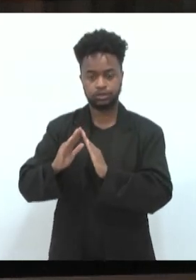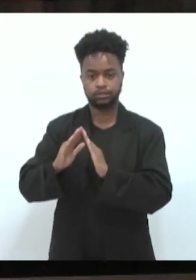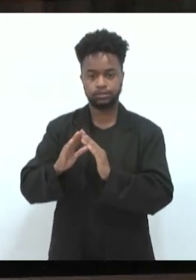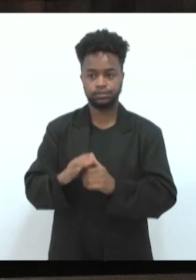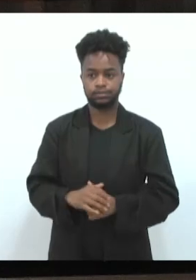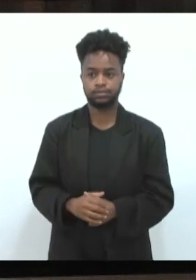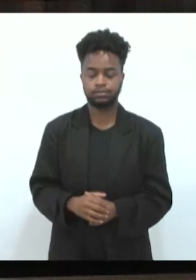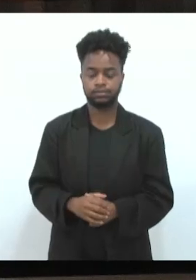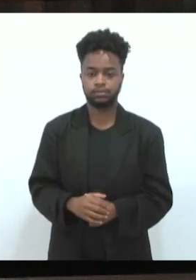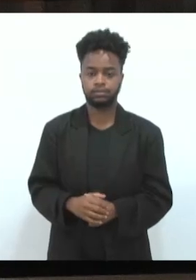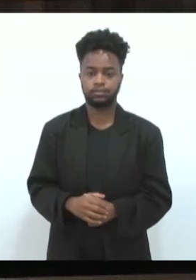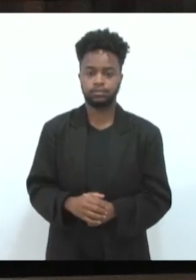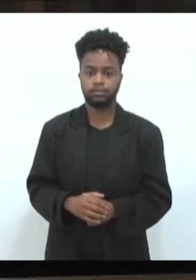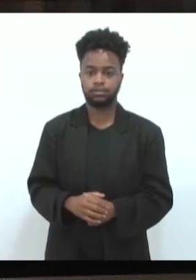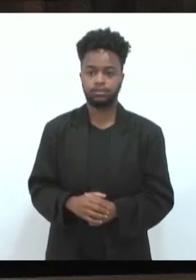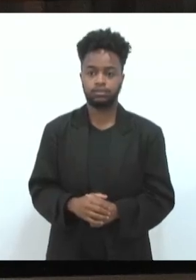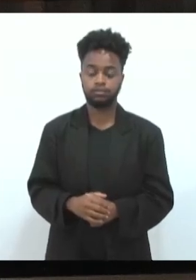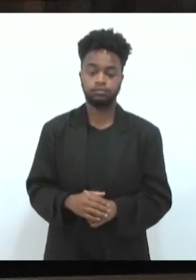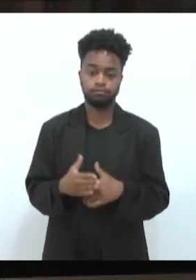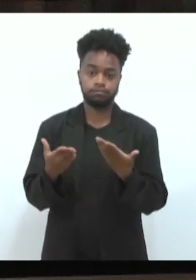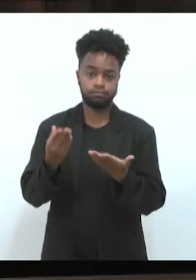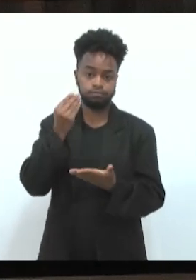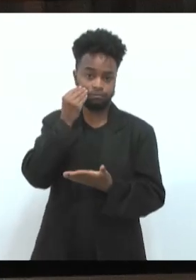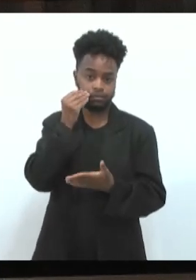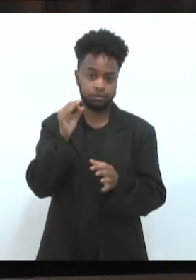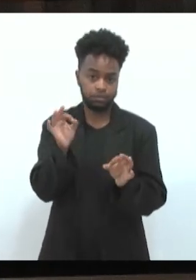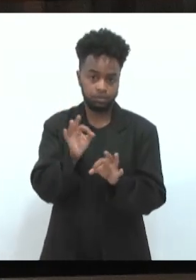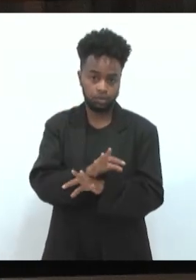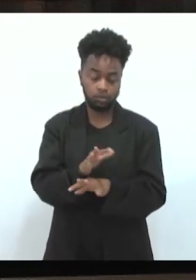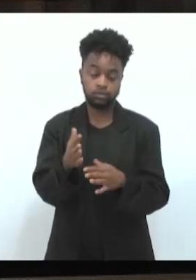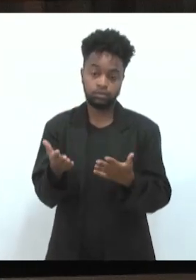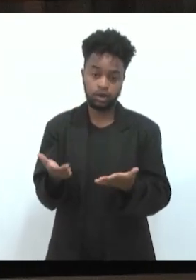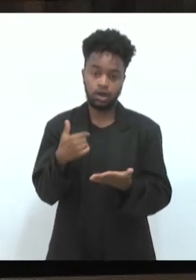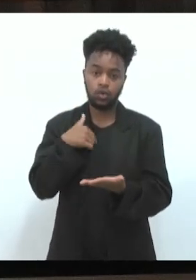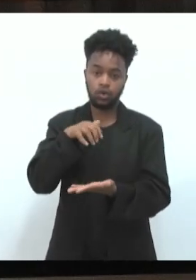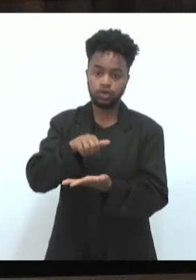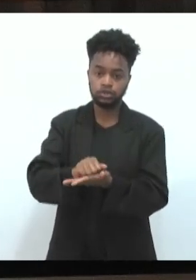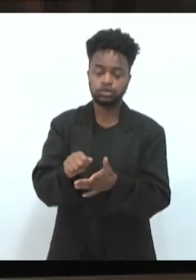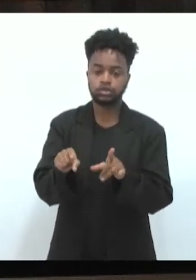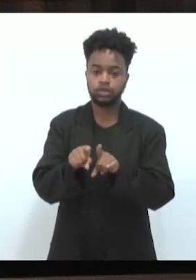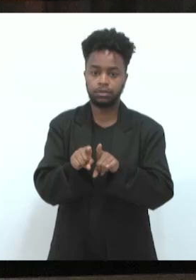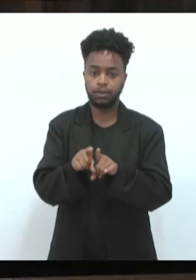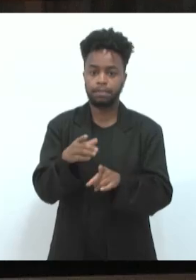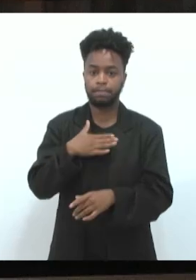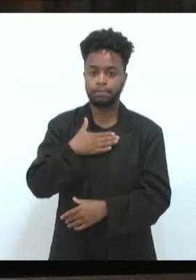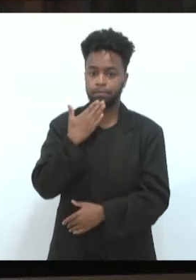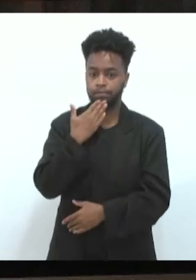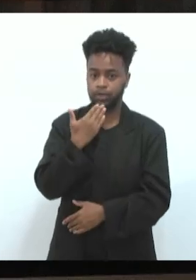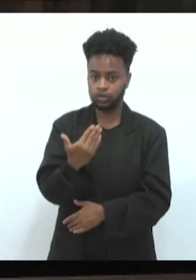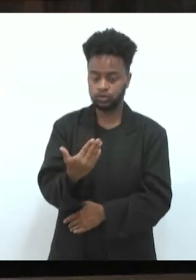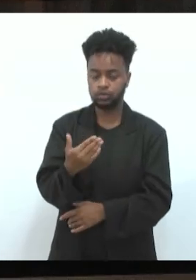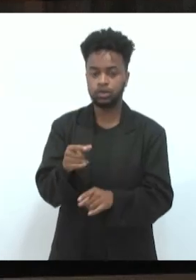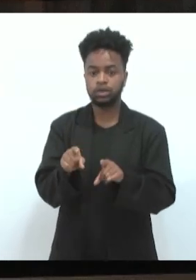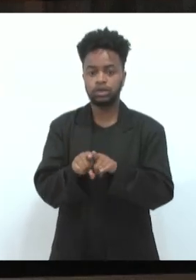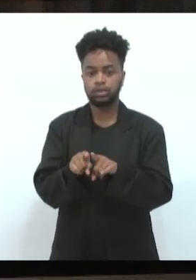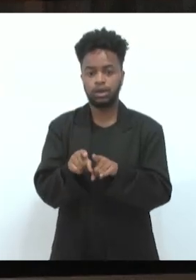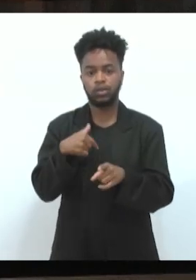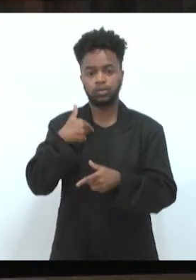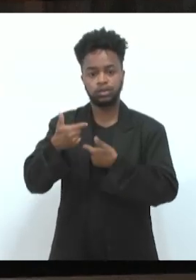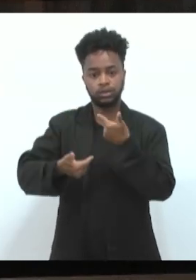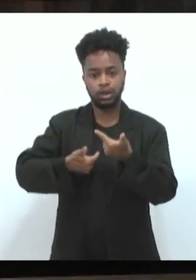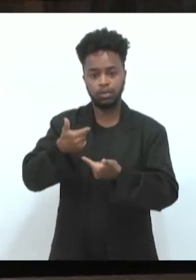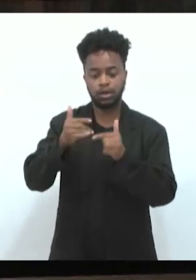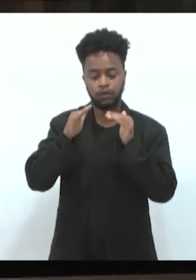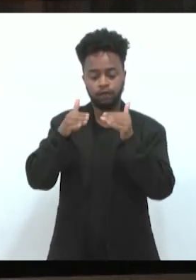estão, seja concluída. Então, fica aqui também registrado, né, o meu pedido. Venho trabalhando por